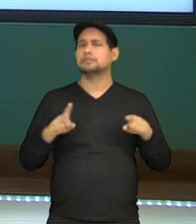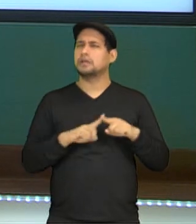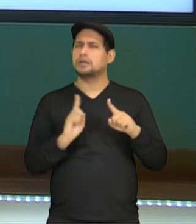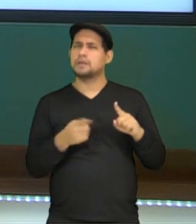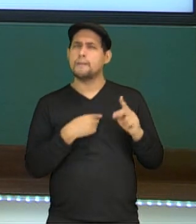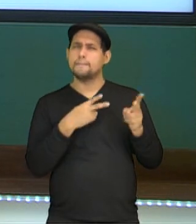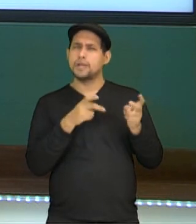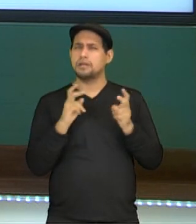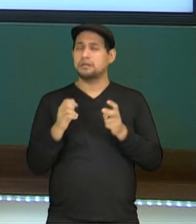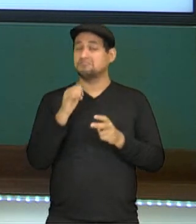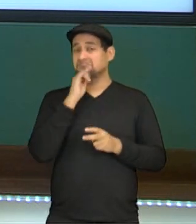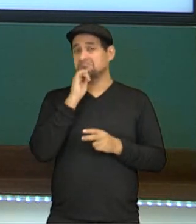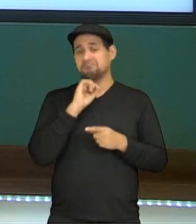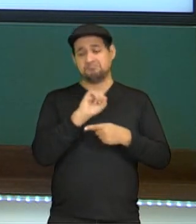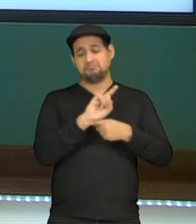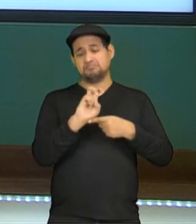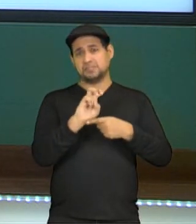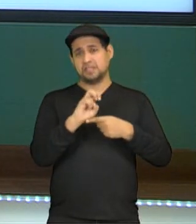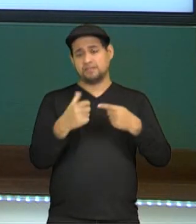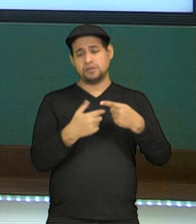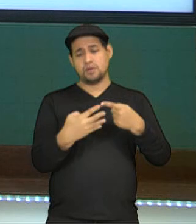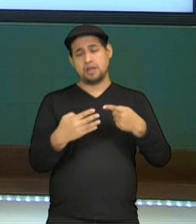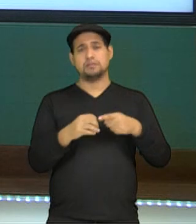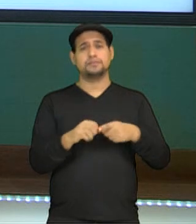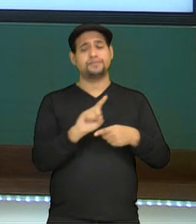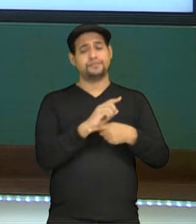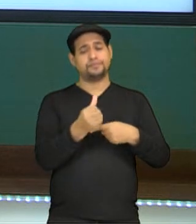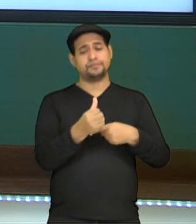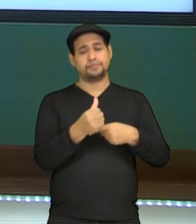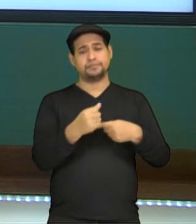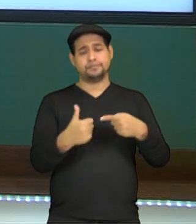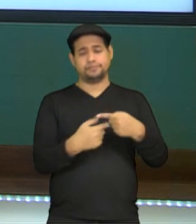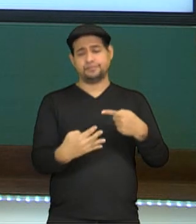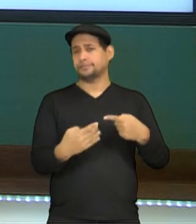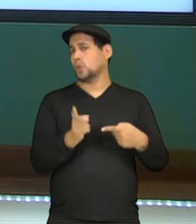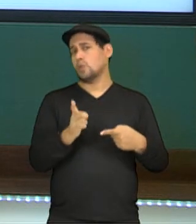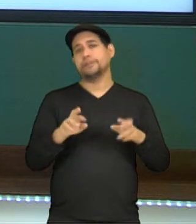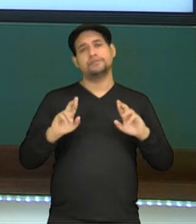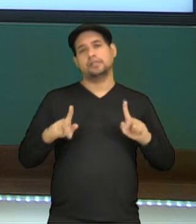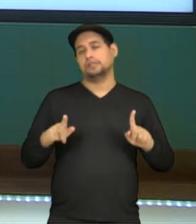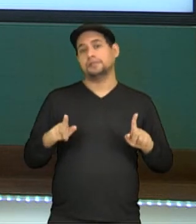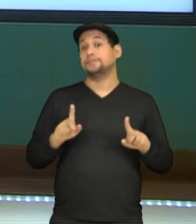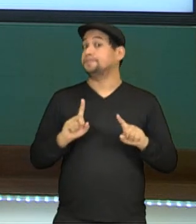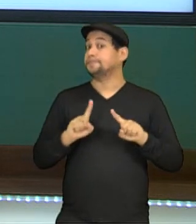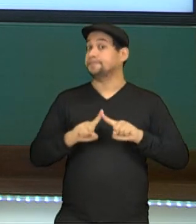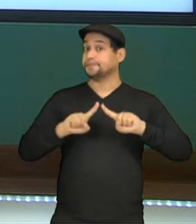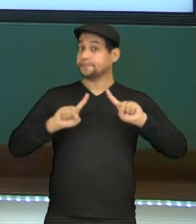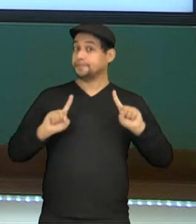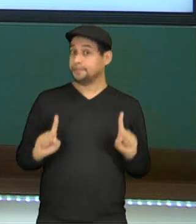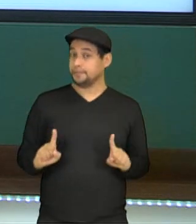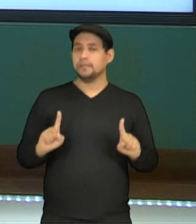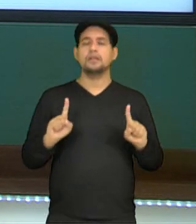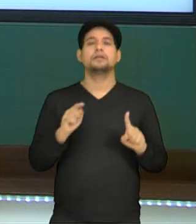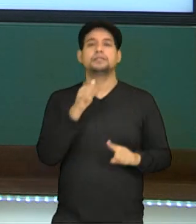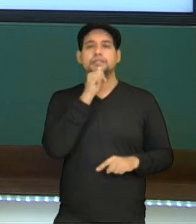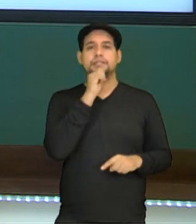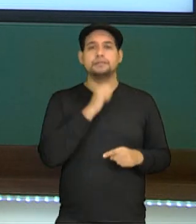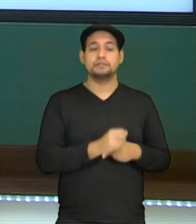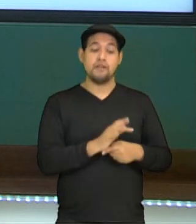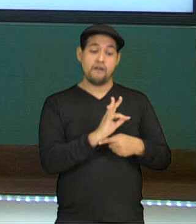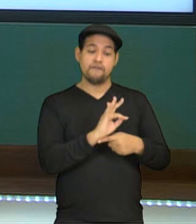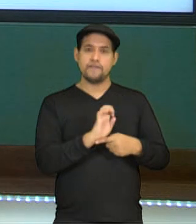gente for observar, né? 15 sobre 24, 16 sobre 24, não é tanta diferença. Mas, então, o Felipe,